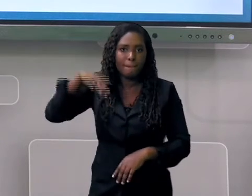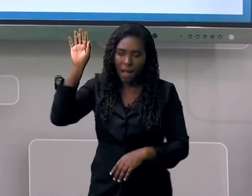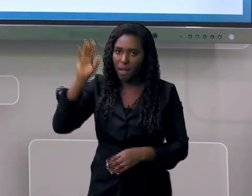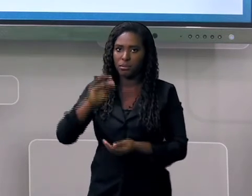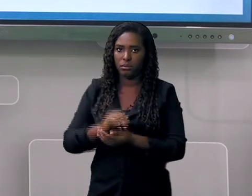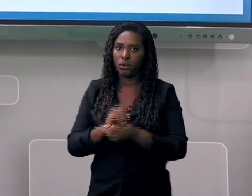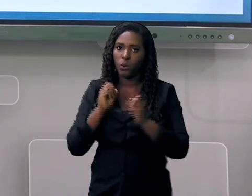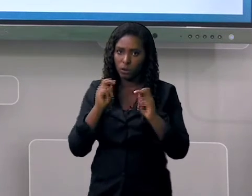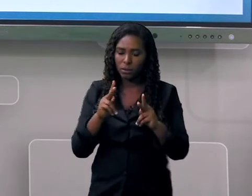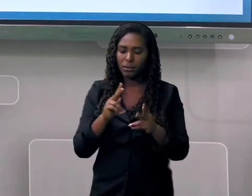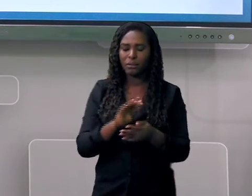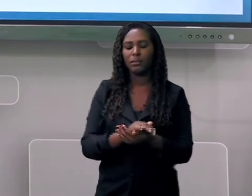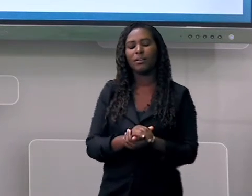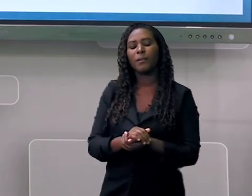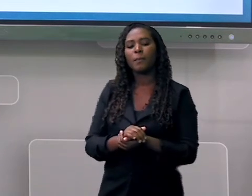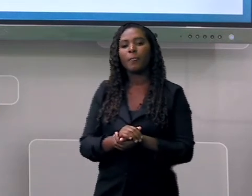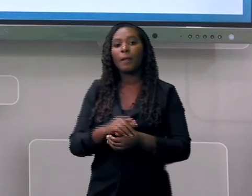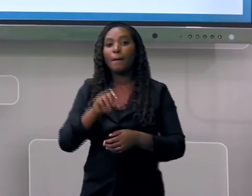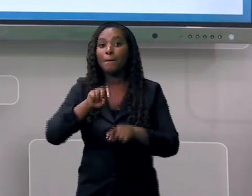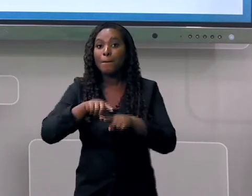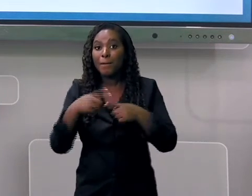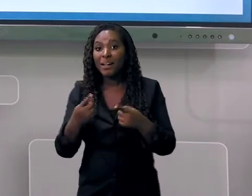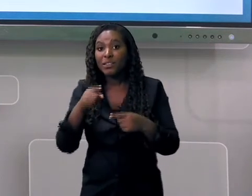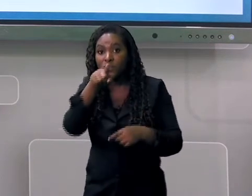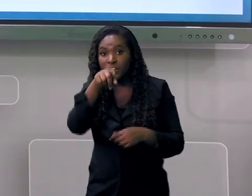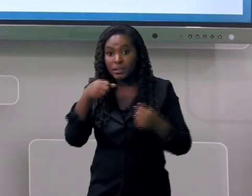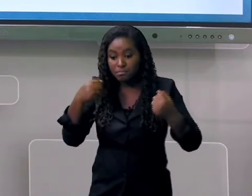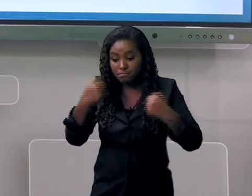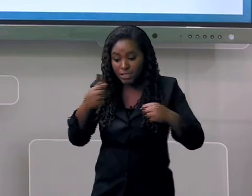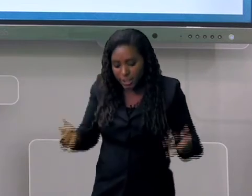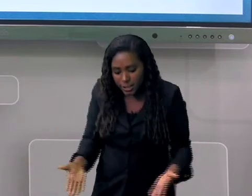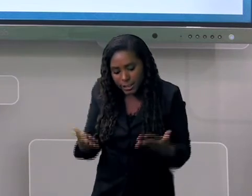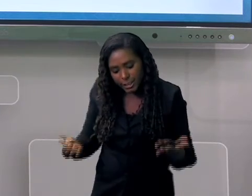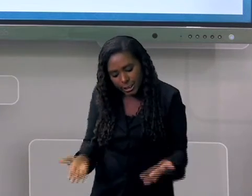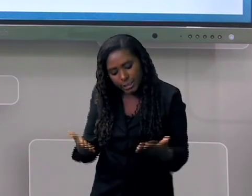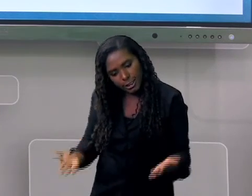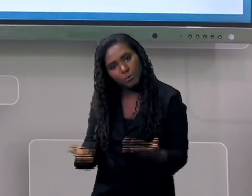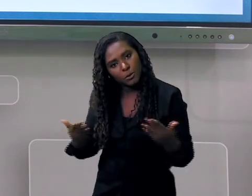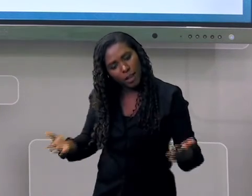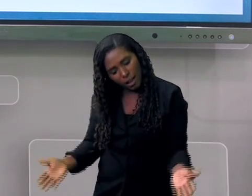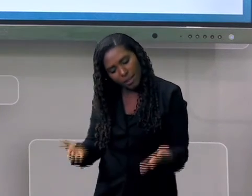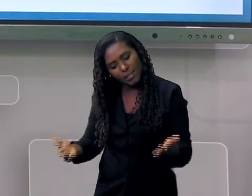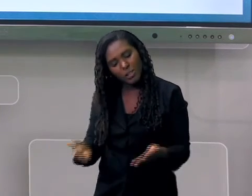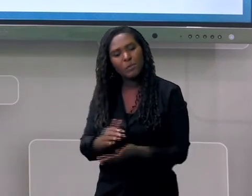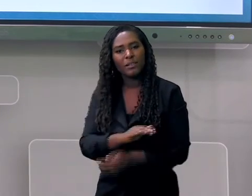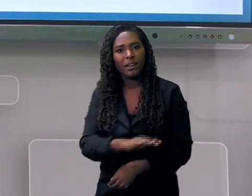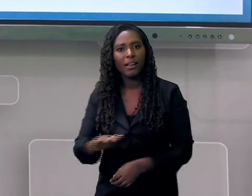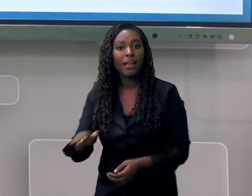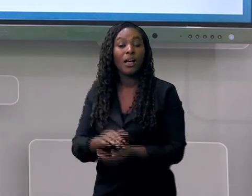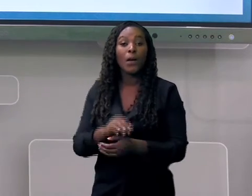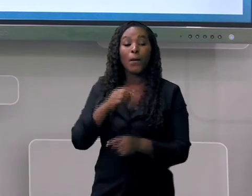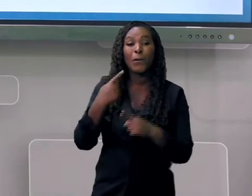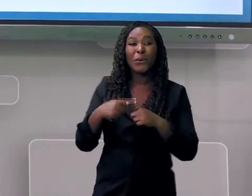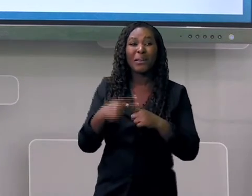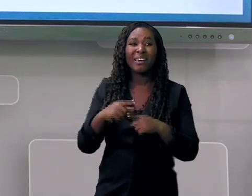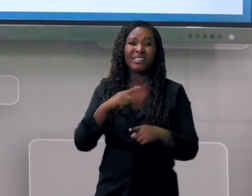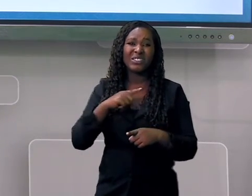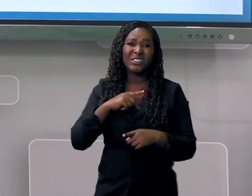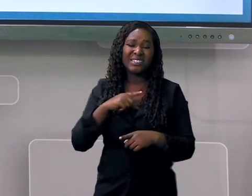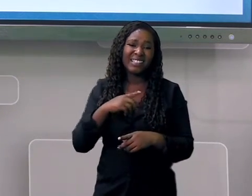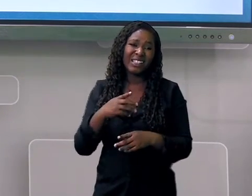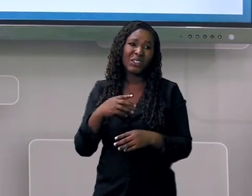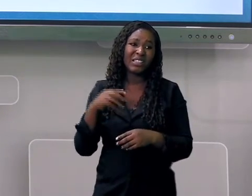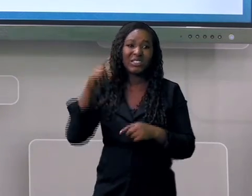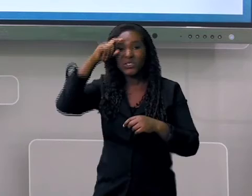O autismo na infância faz a criança ter muita dificuldade em iniciar uma conversa, participar de brincadeiras.